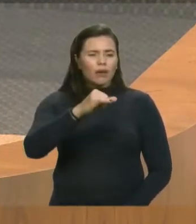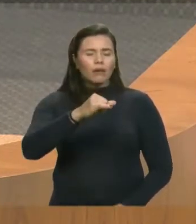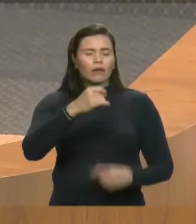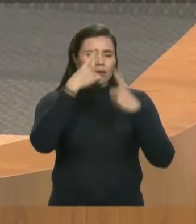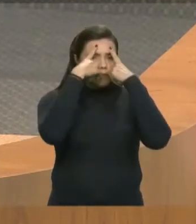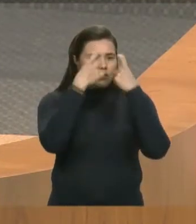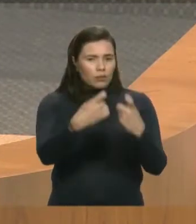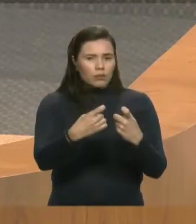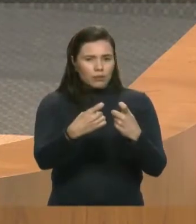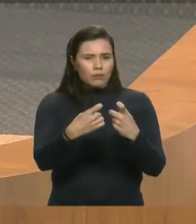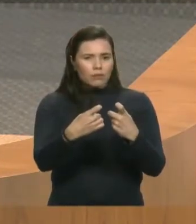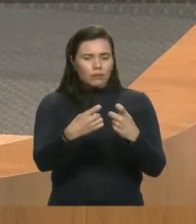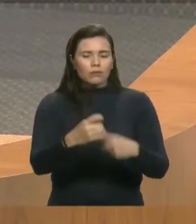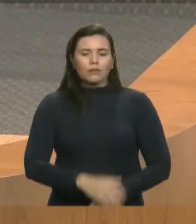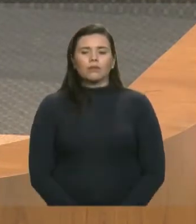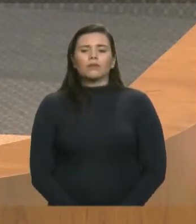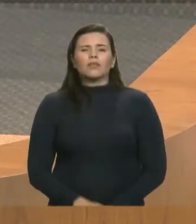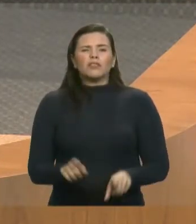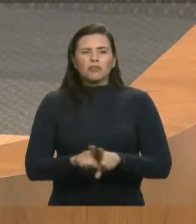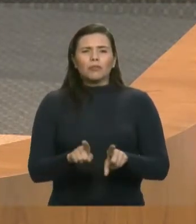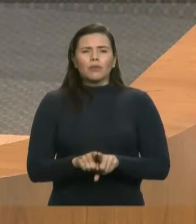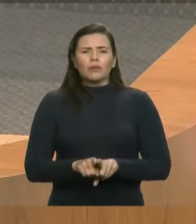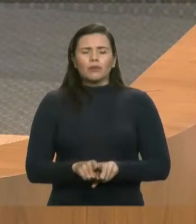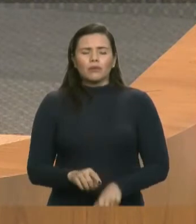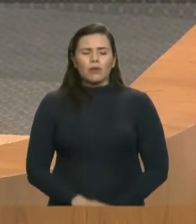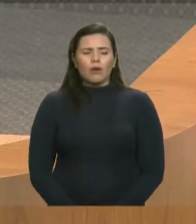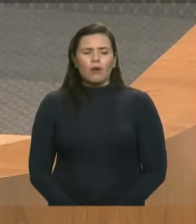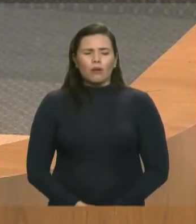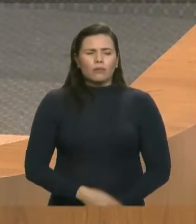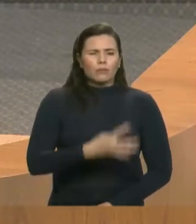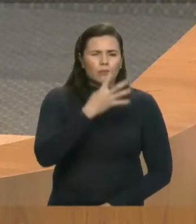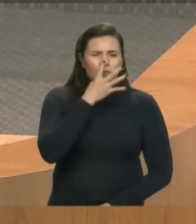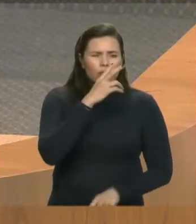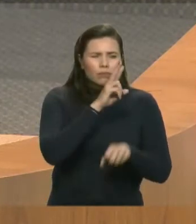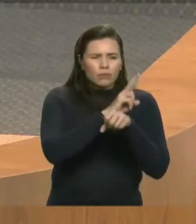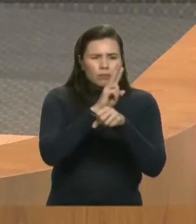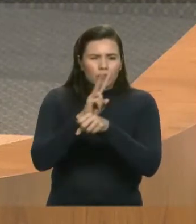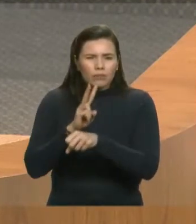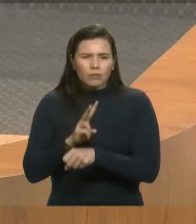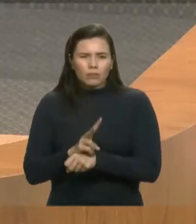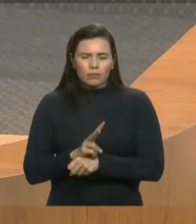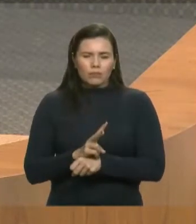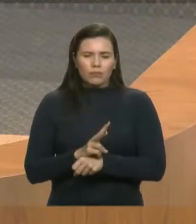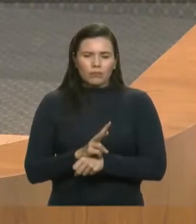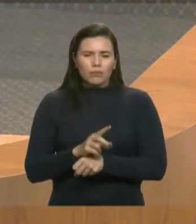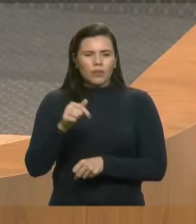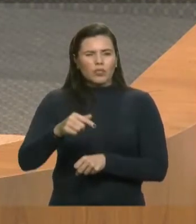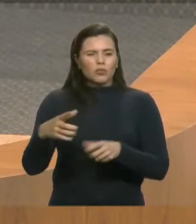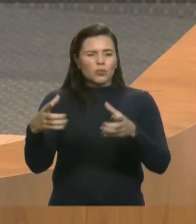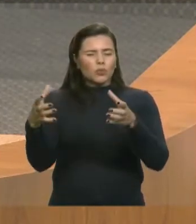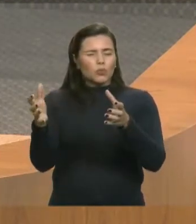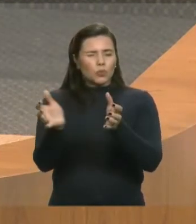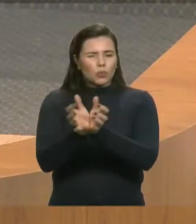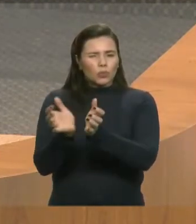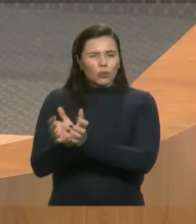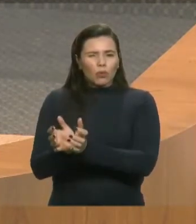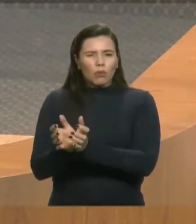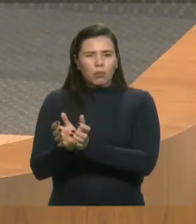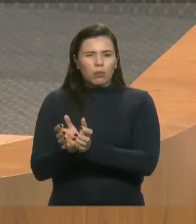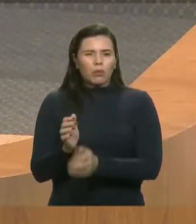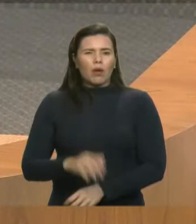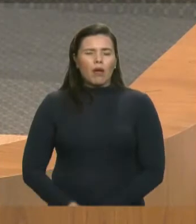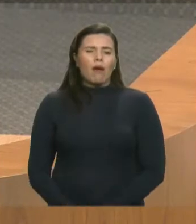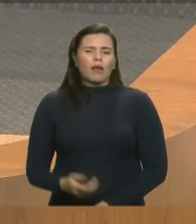sobretudo de forma repressiva a atuação dos madeireiros que acontece no nosso estado,